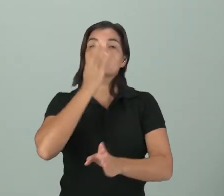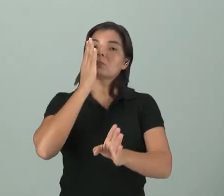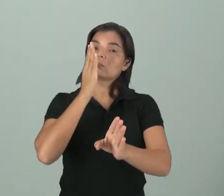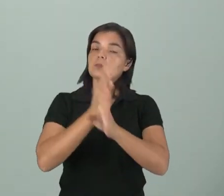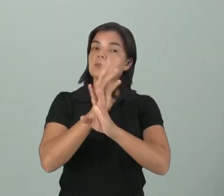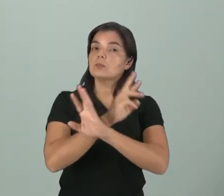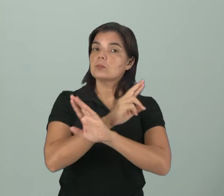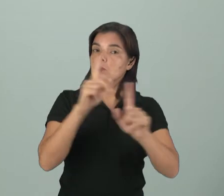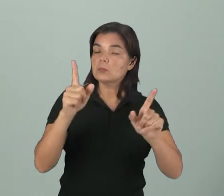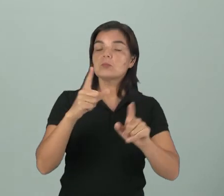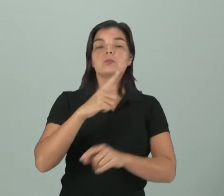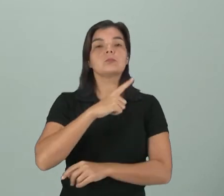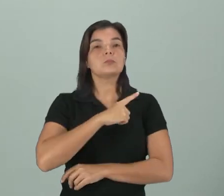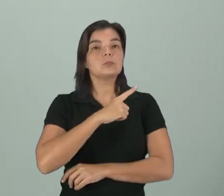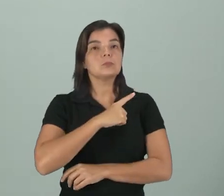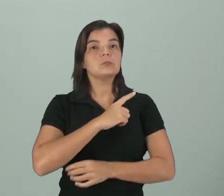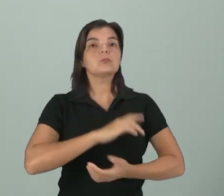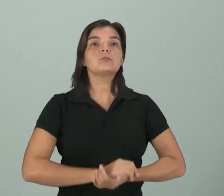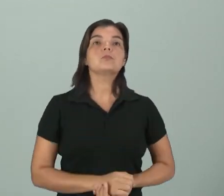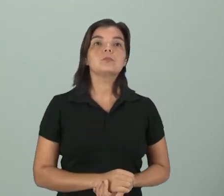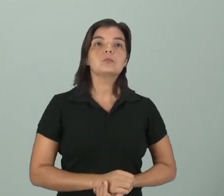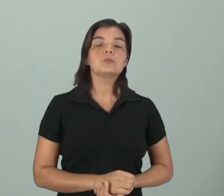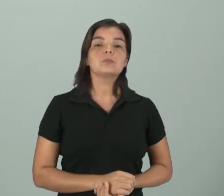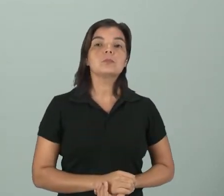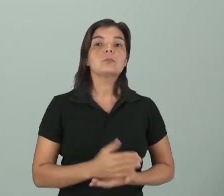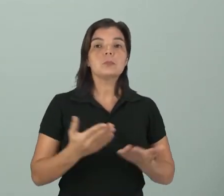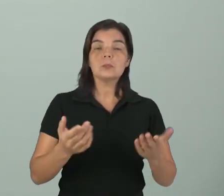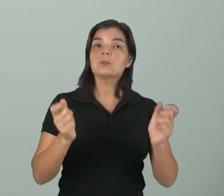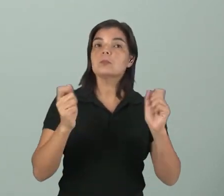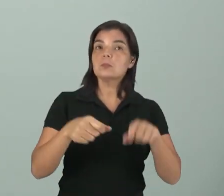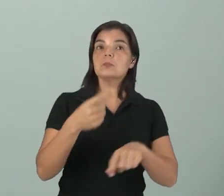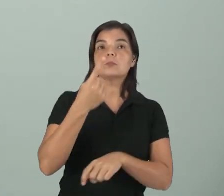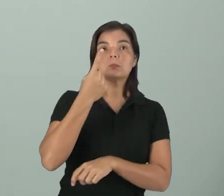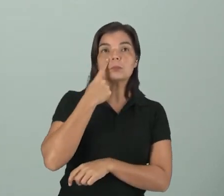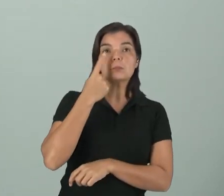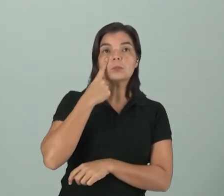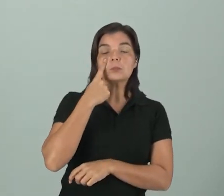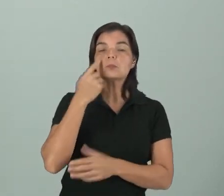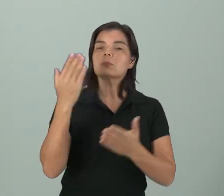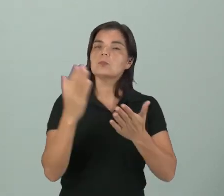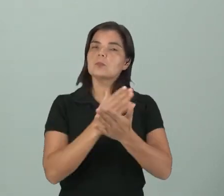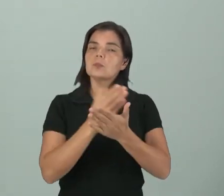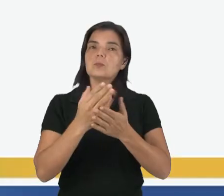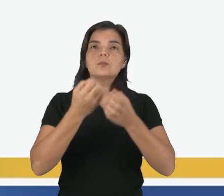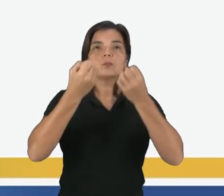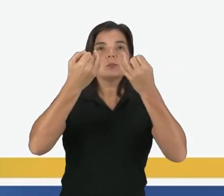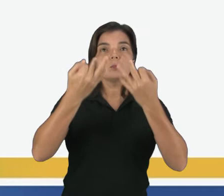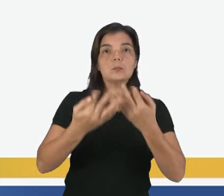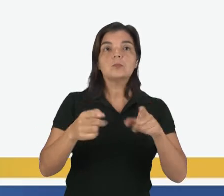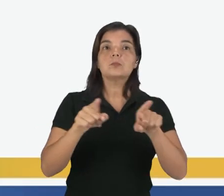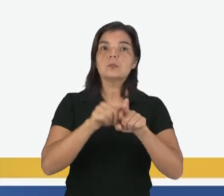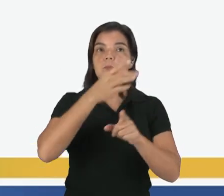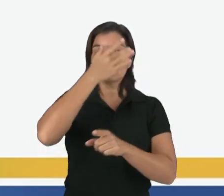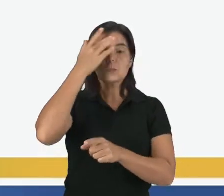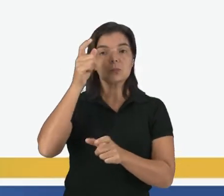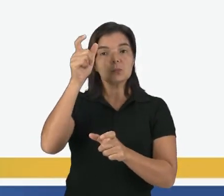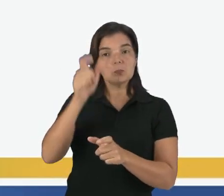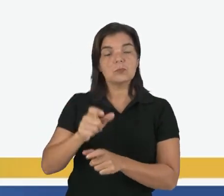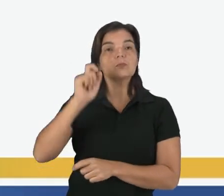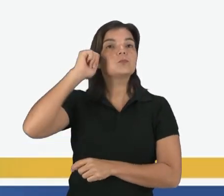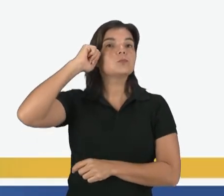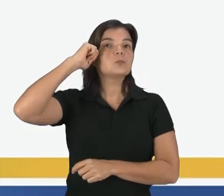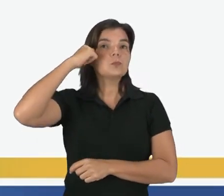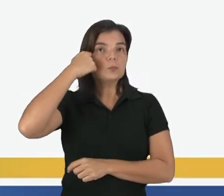conta das diferenças que nós temos. Vamos lá, aqui é possível observar os comentários que atacam a pessoa